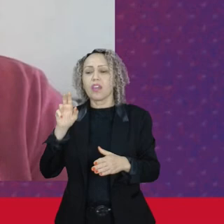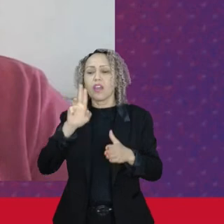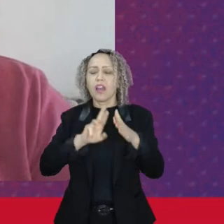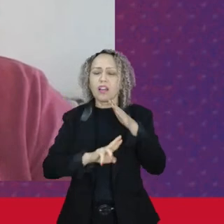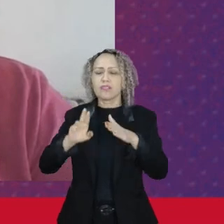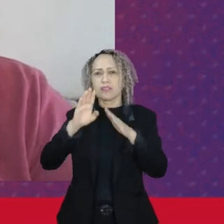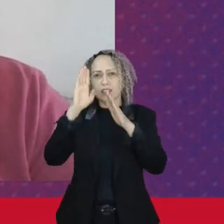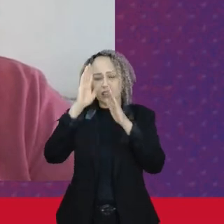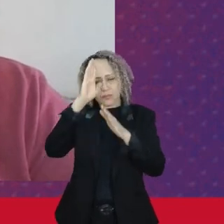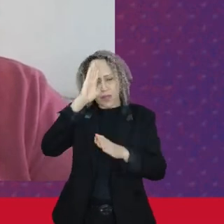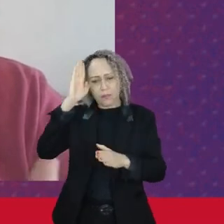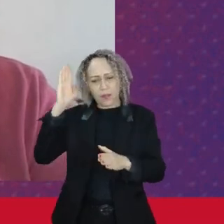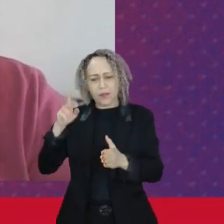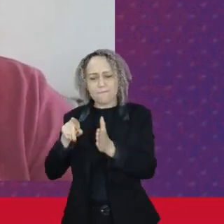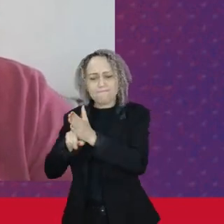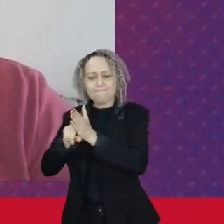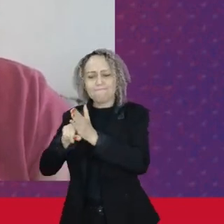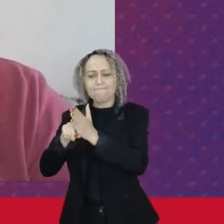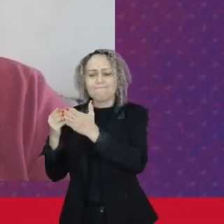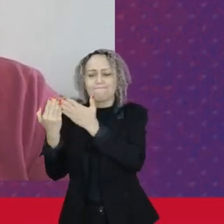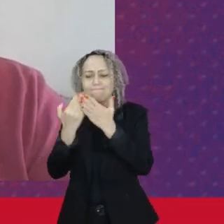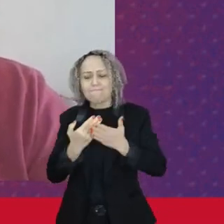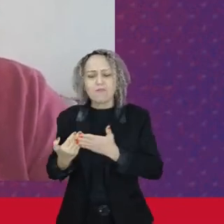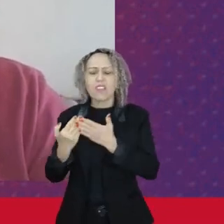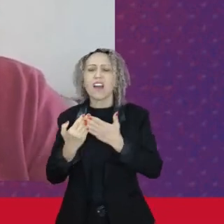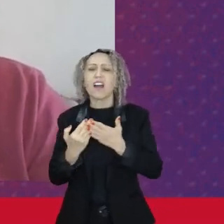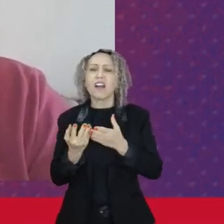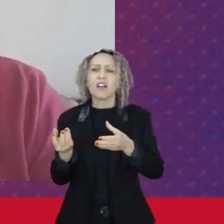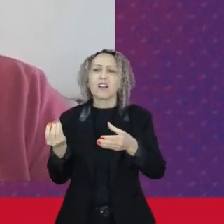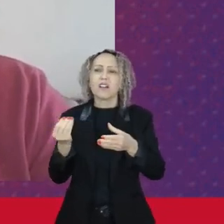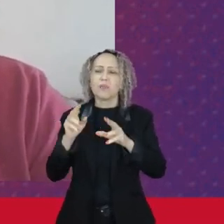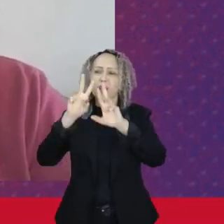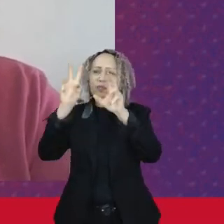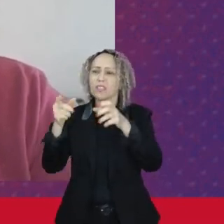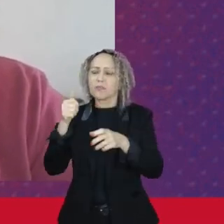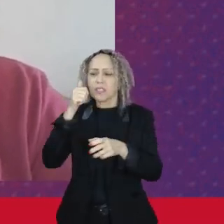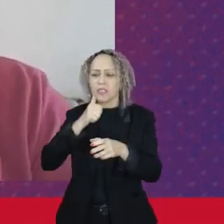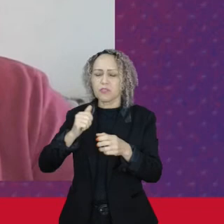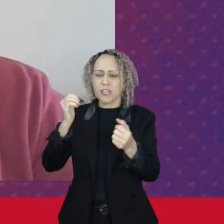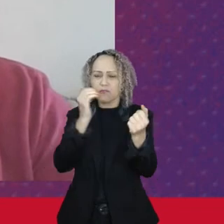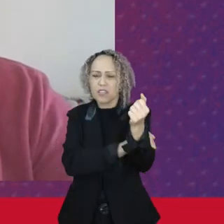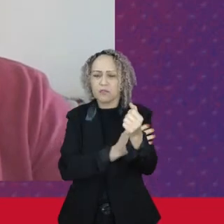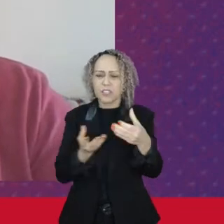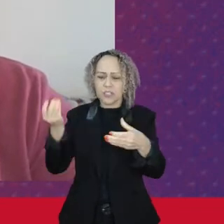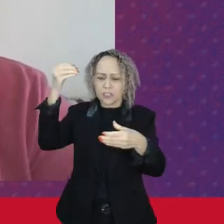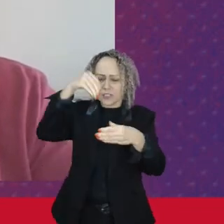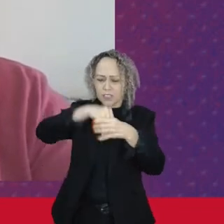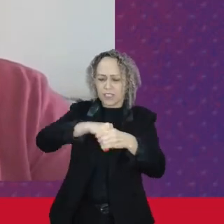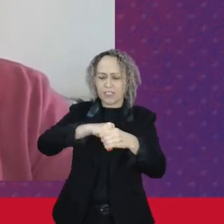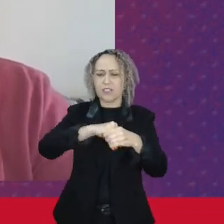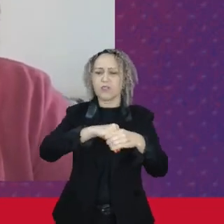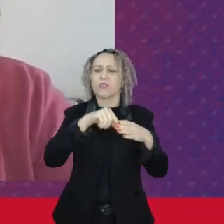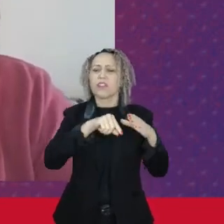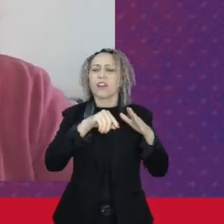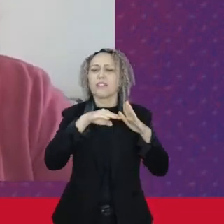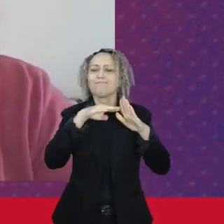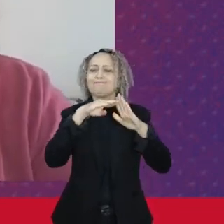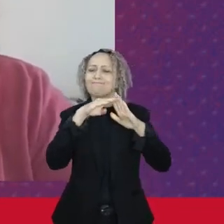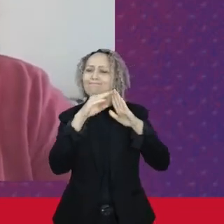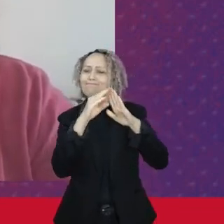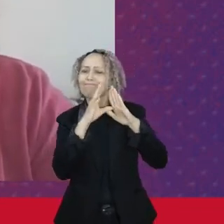o tema das mulheres, do feminismo, como uma agenda